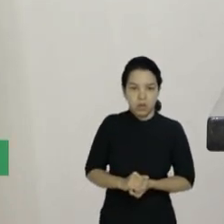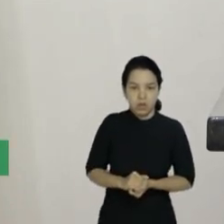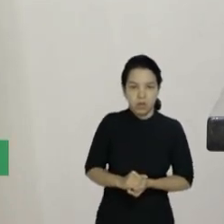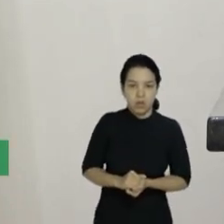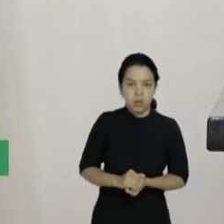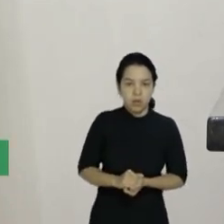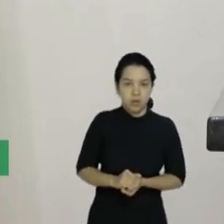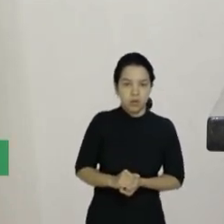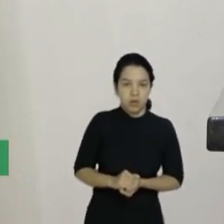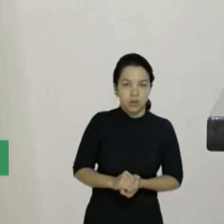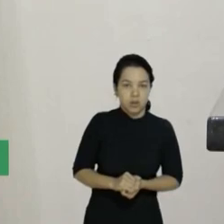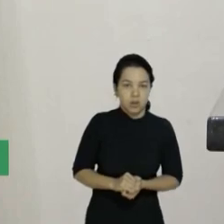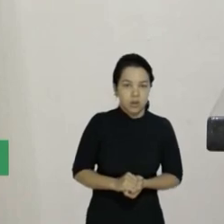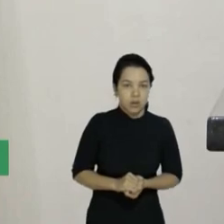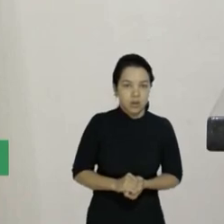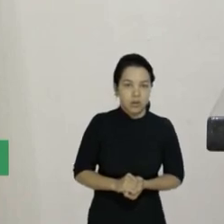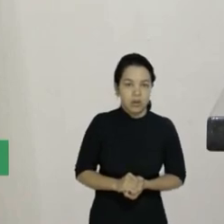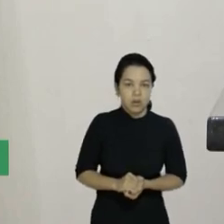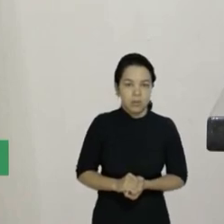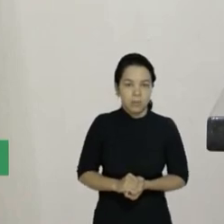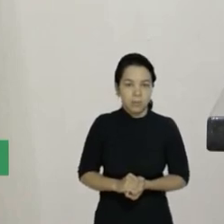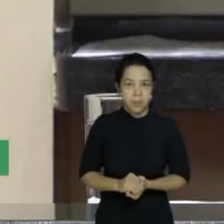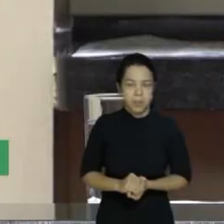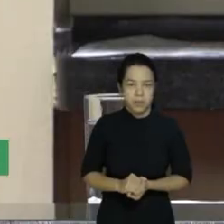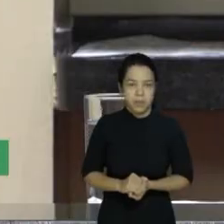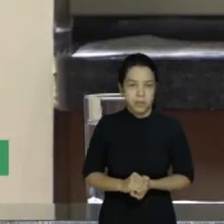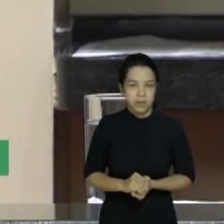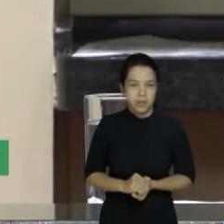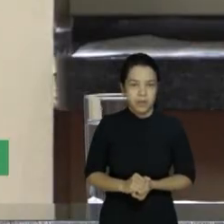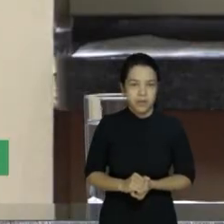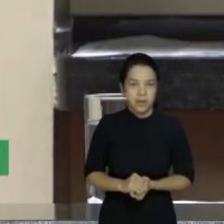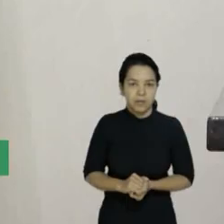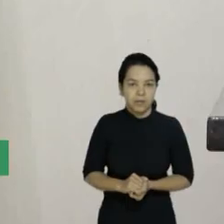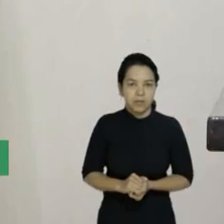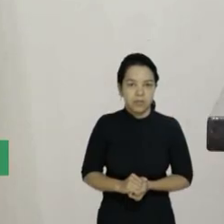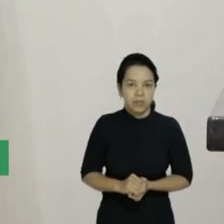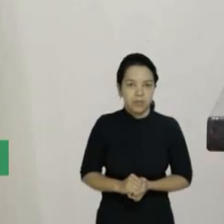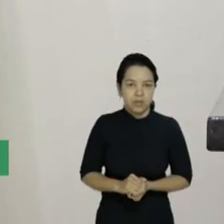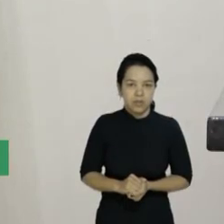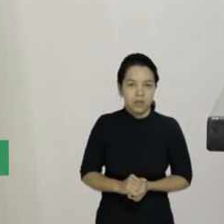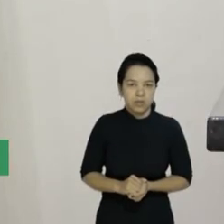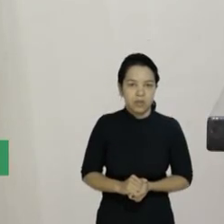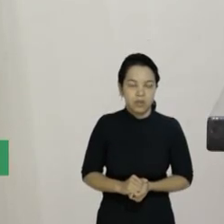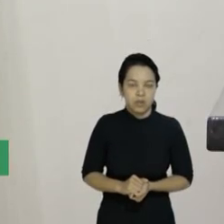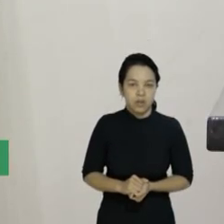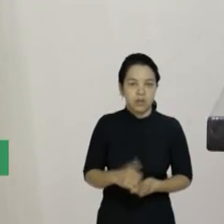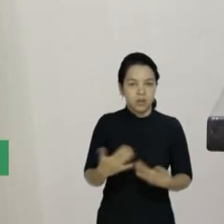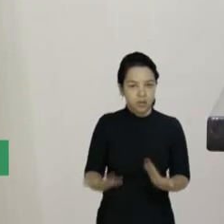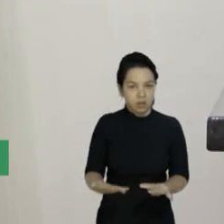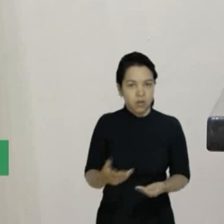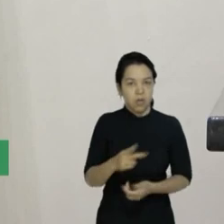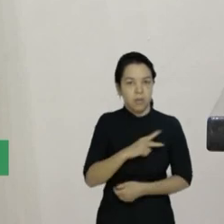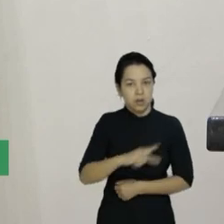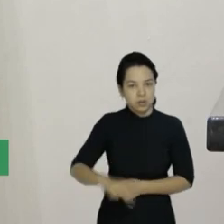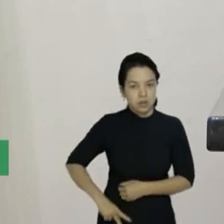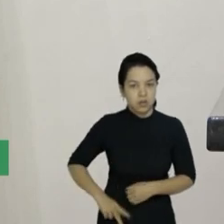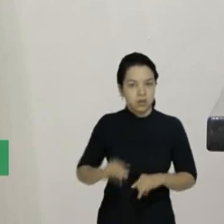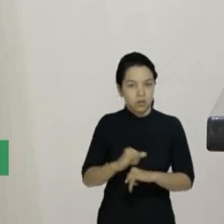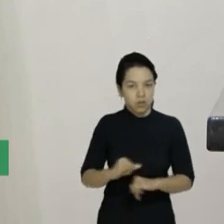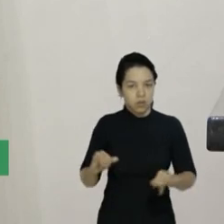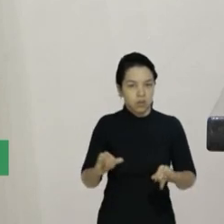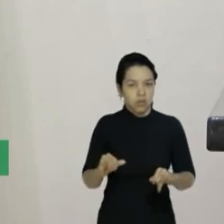Mais um minuto. Ok? Mais um minuto. Tá. Quer dizer uma coisa, senhor presidente. Vou lançar uma ideia